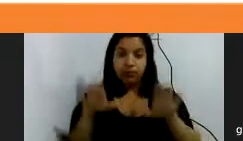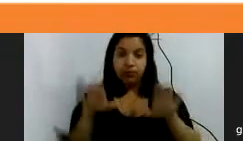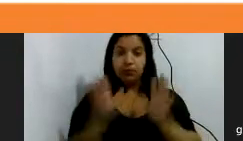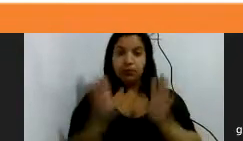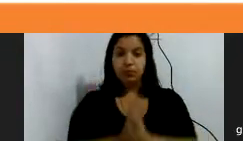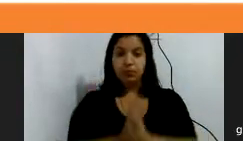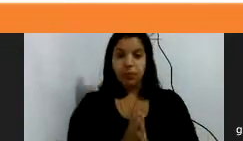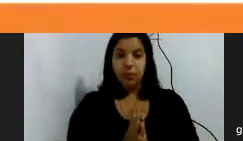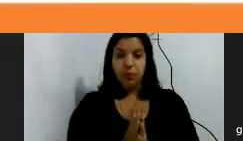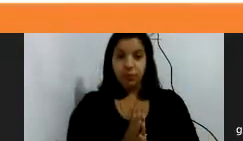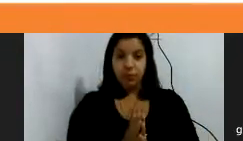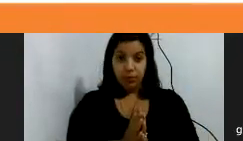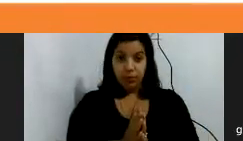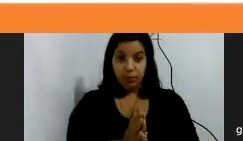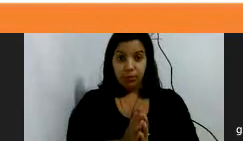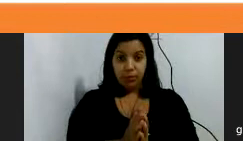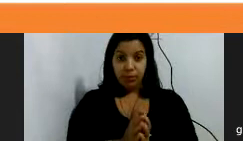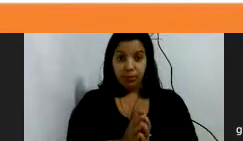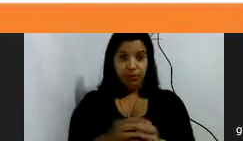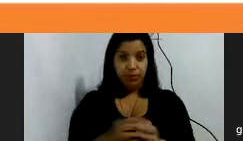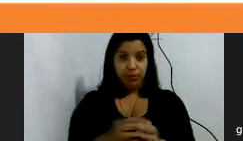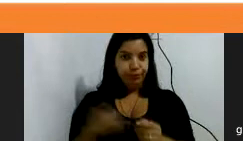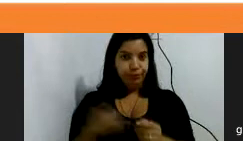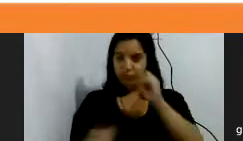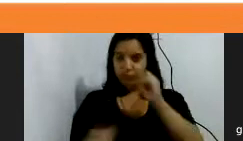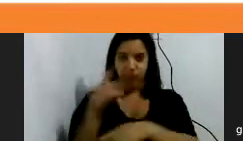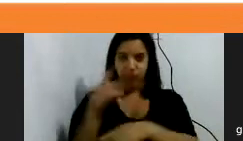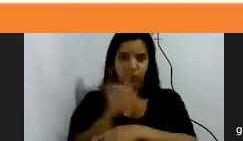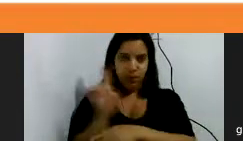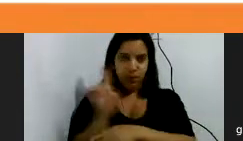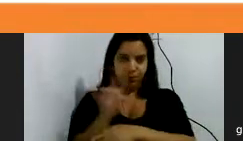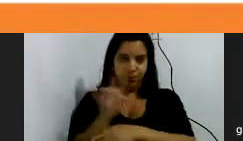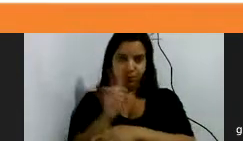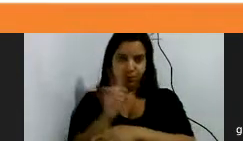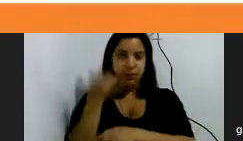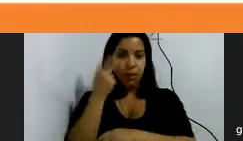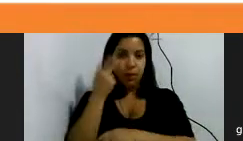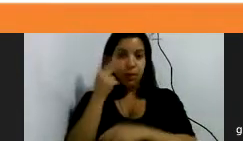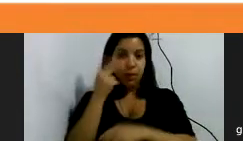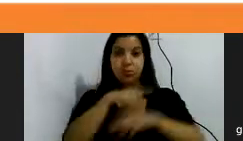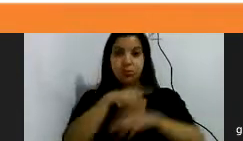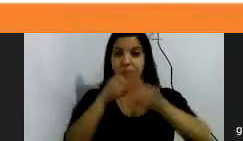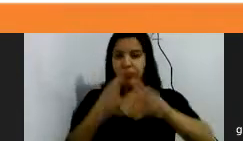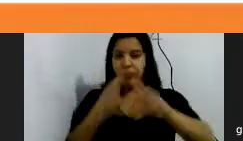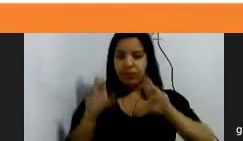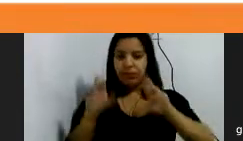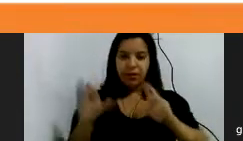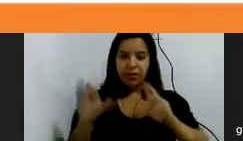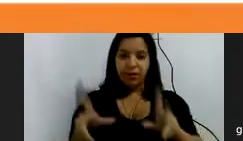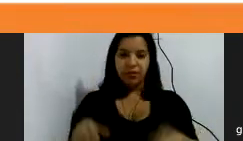Então, os anticorpos RH não são naturais. Então, aqui a gente já está vendo uma diferença